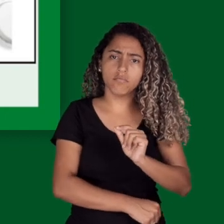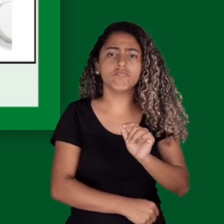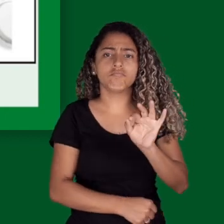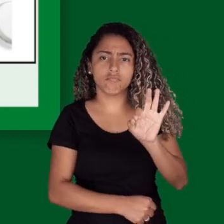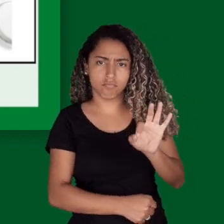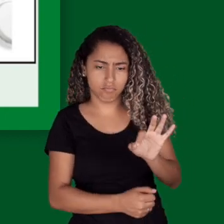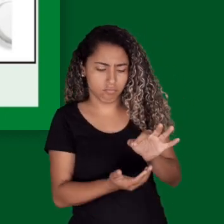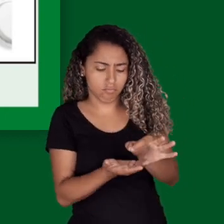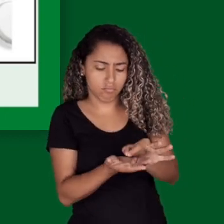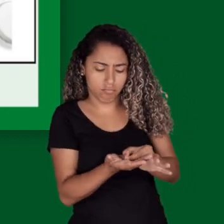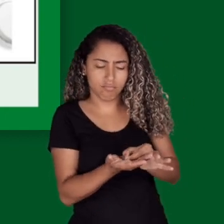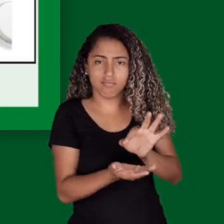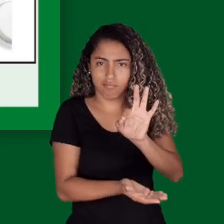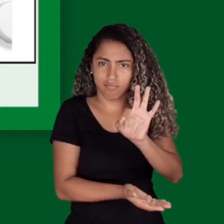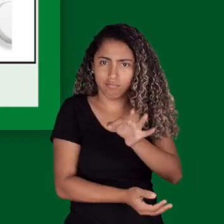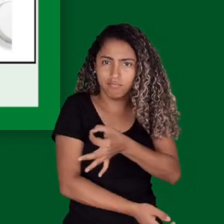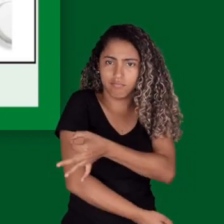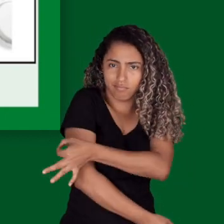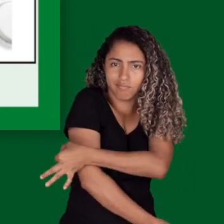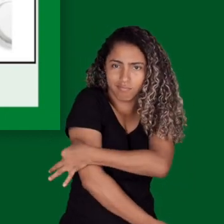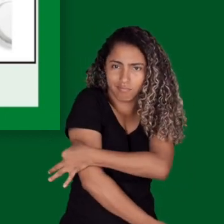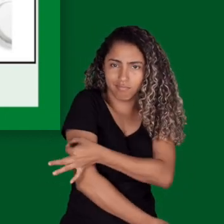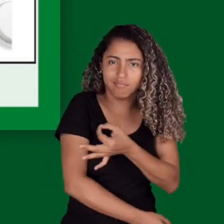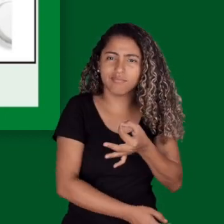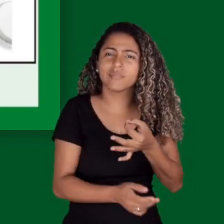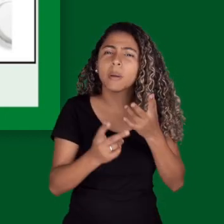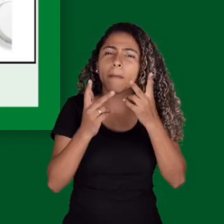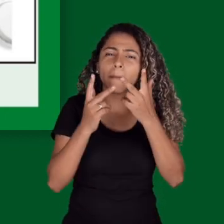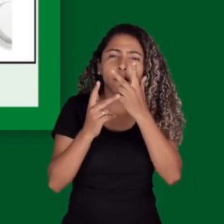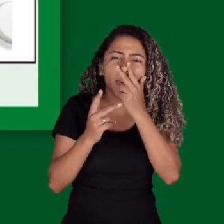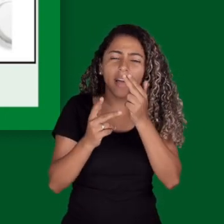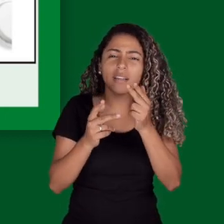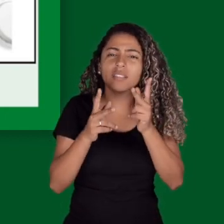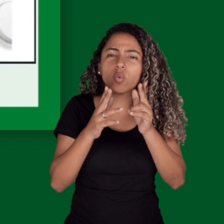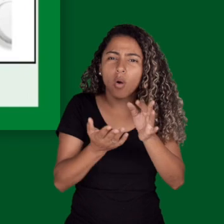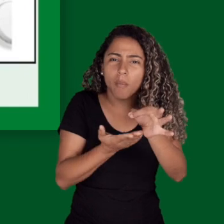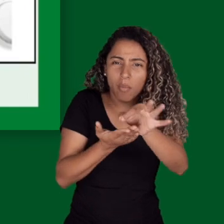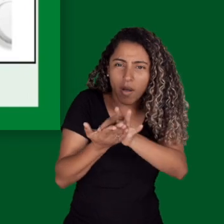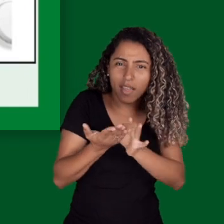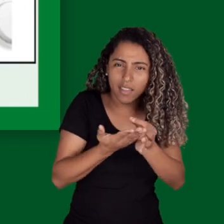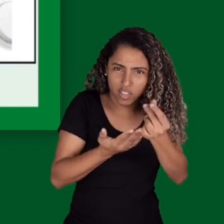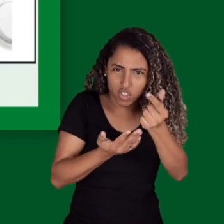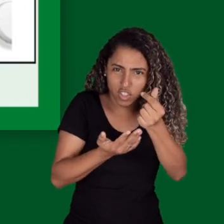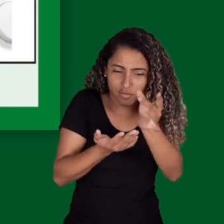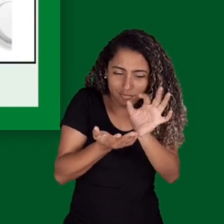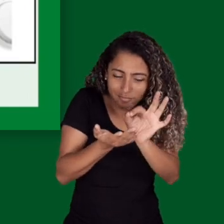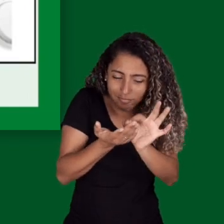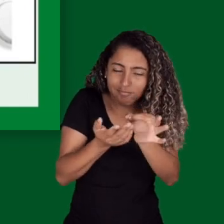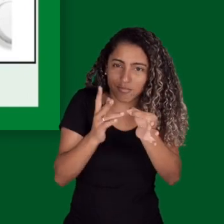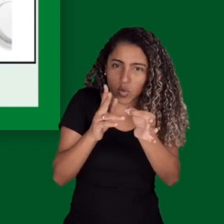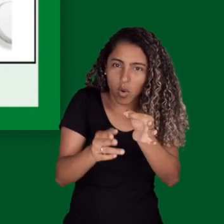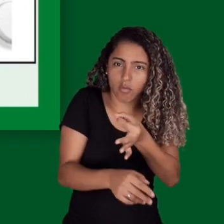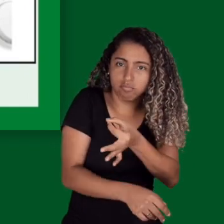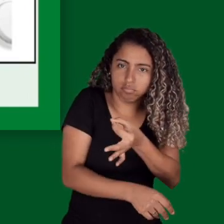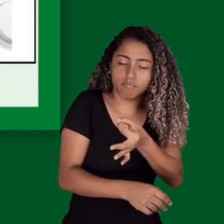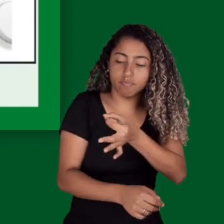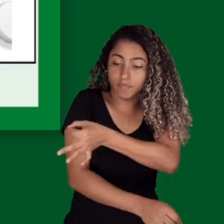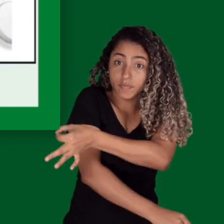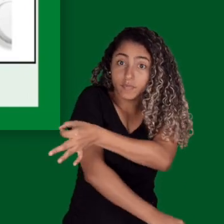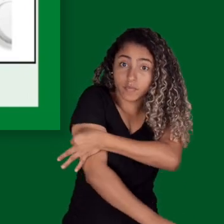é composto do sensor propriamente dito, que é esse dispositivo branco, redondinho, do tamanho de uma